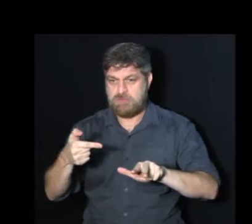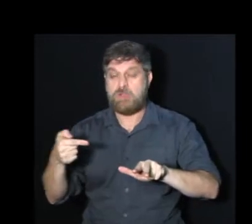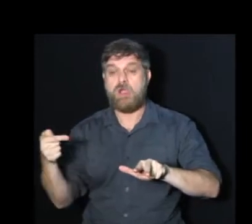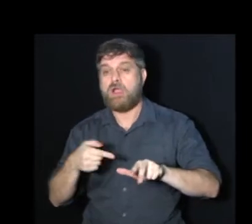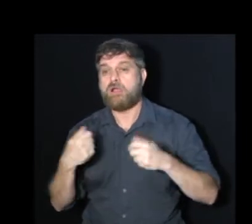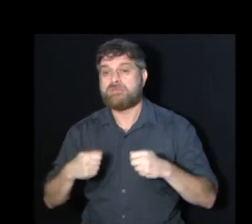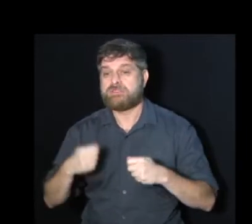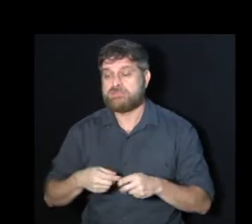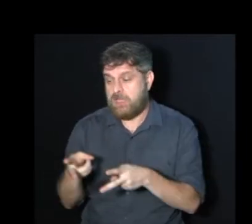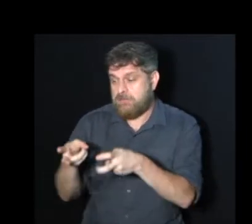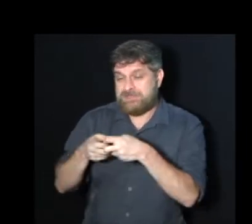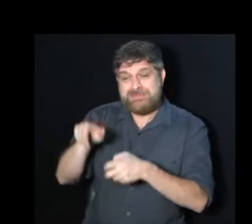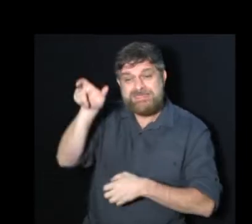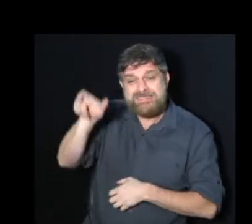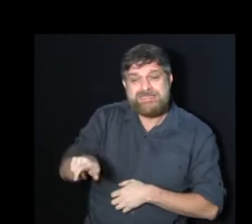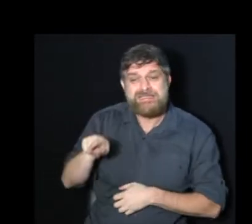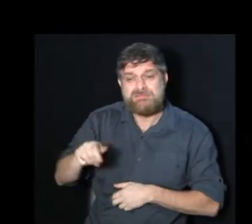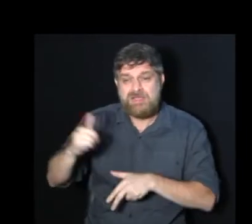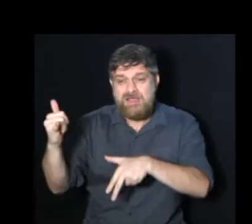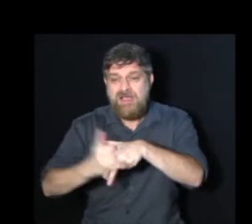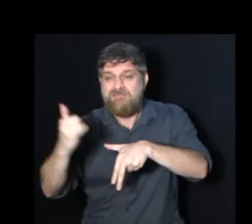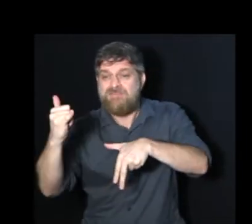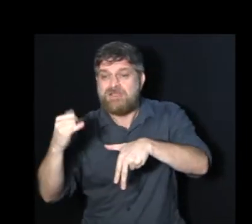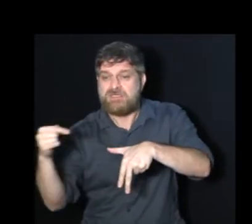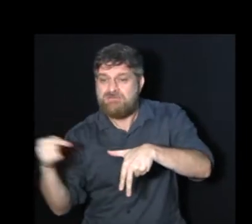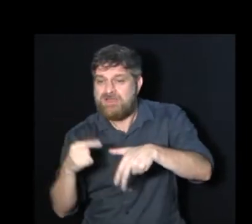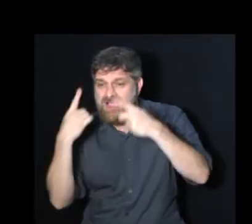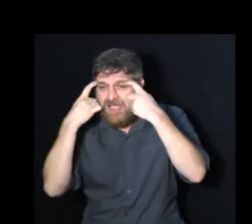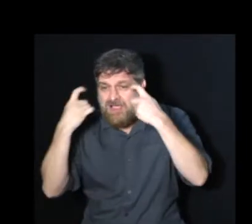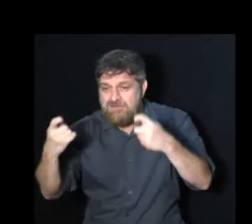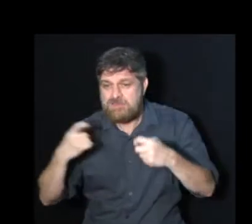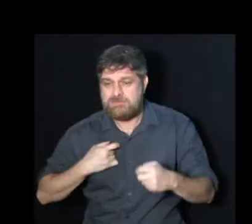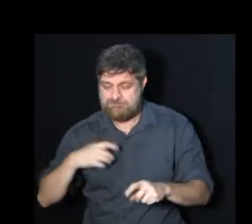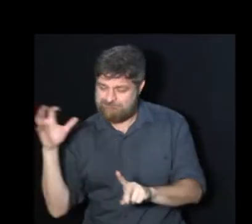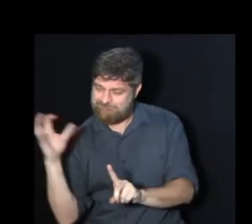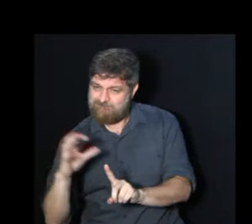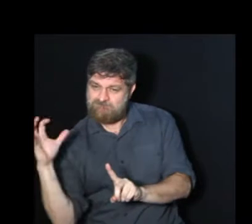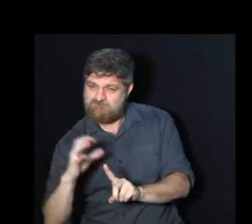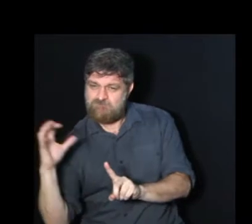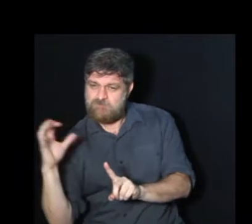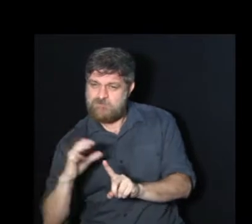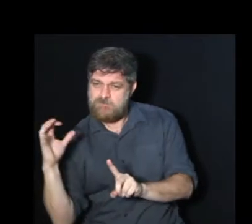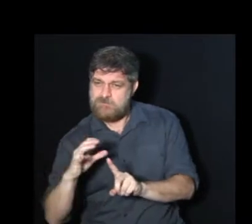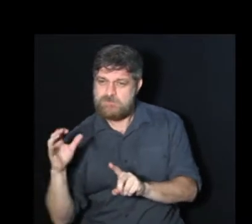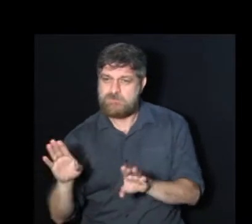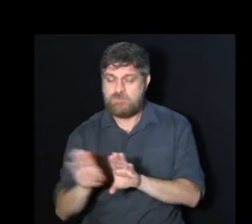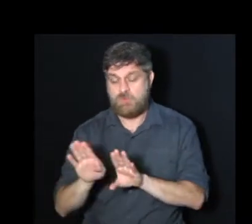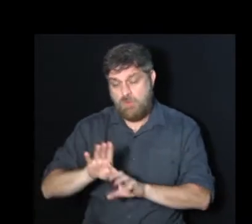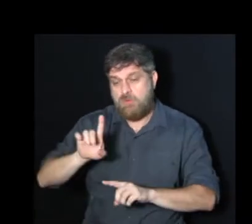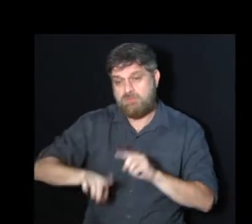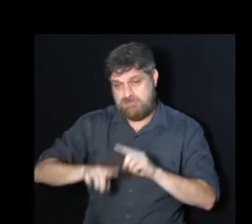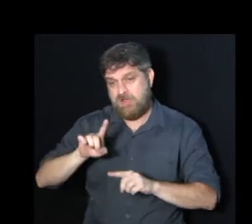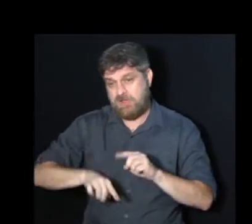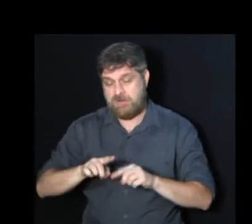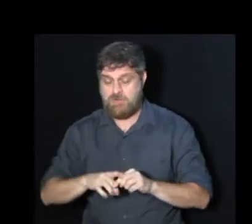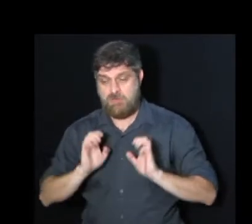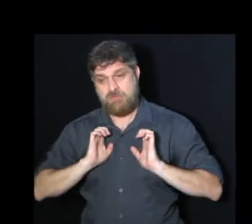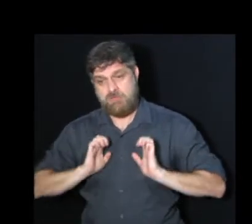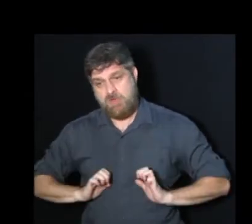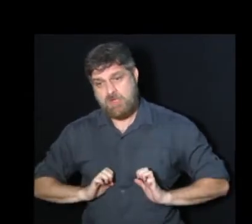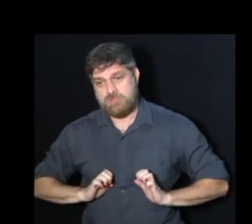se essa mulher não está sendo vítima de algum tipo de violência psicológica ou material, ou moral,